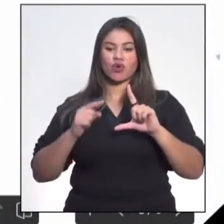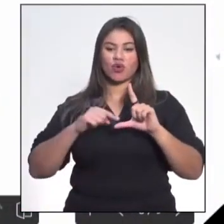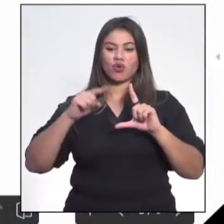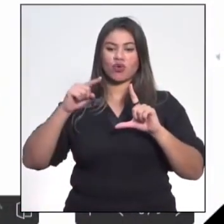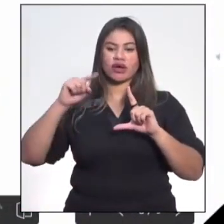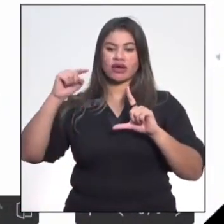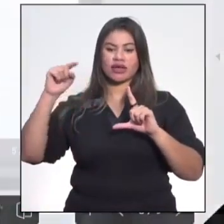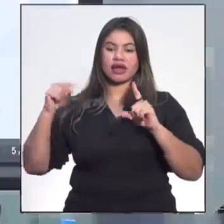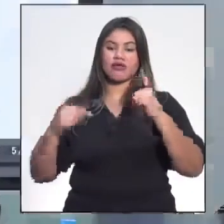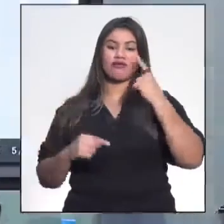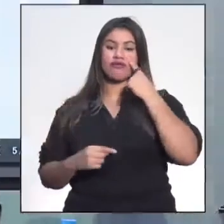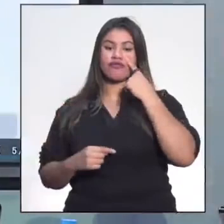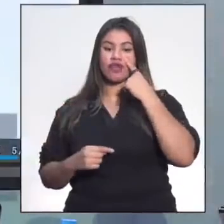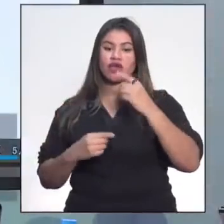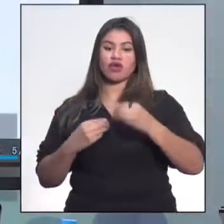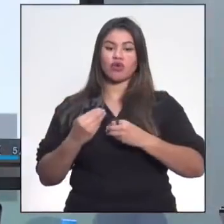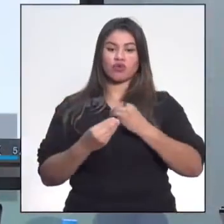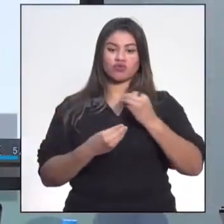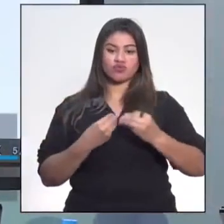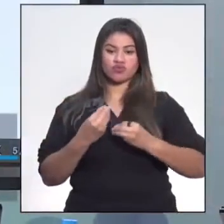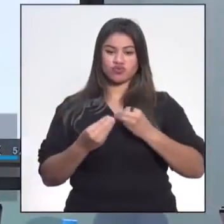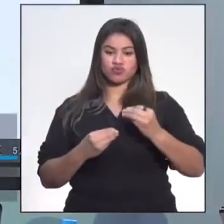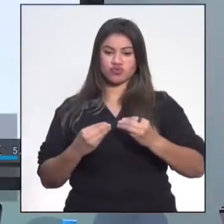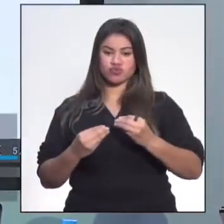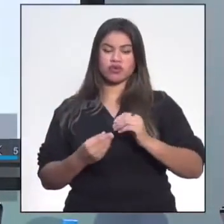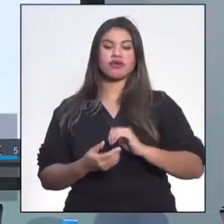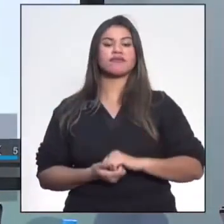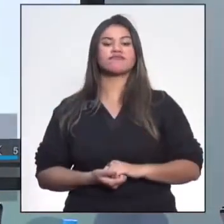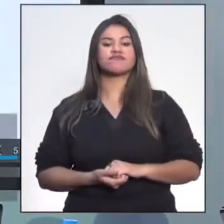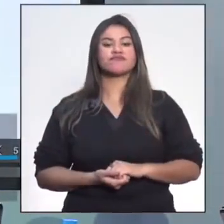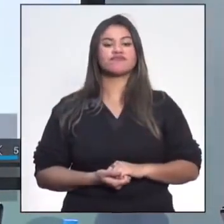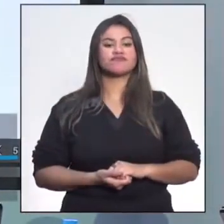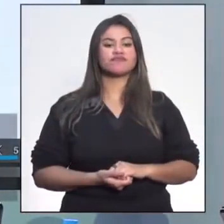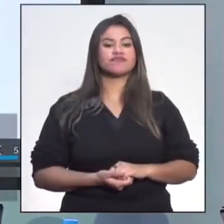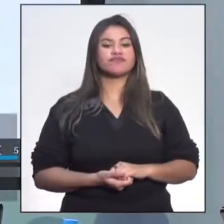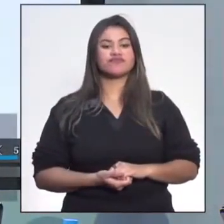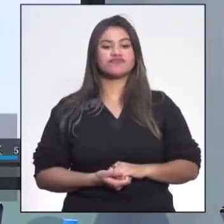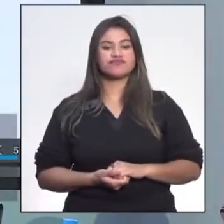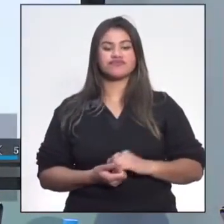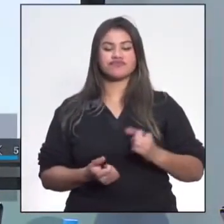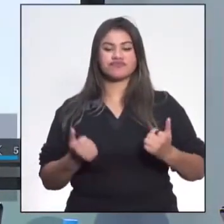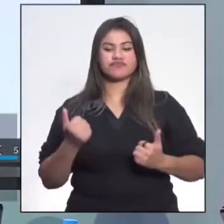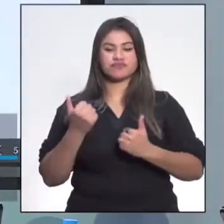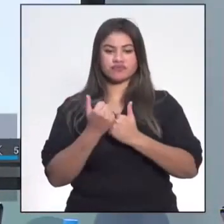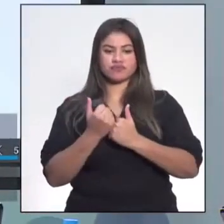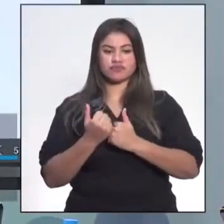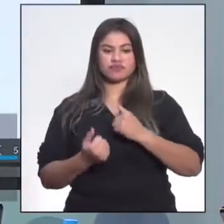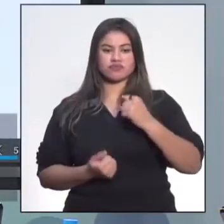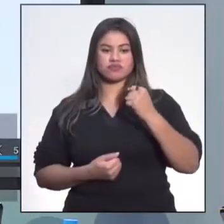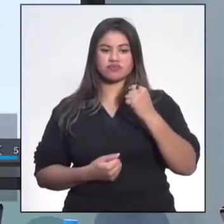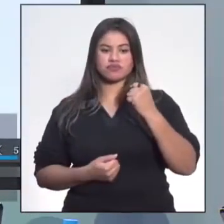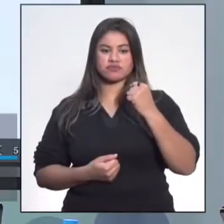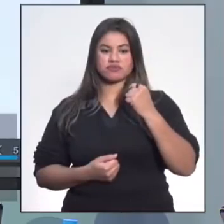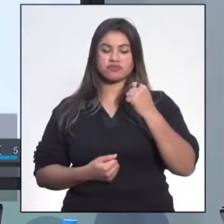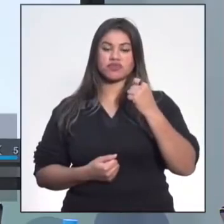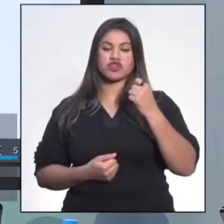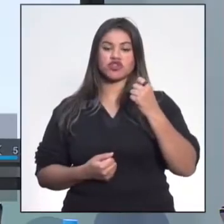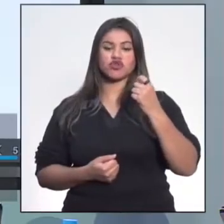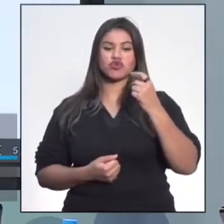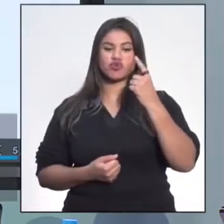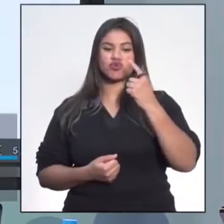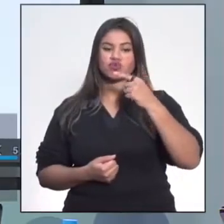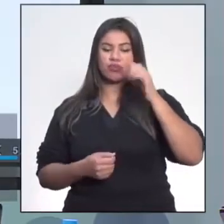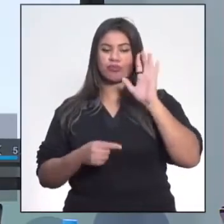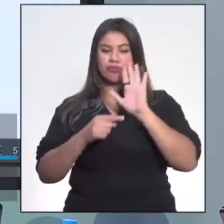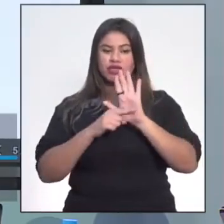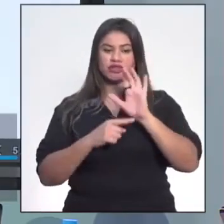observar e poder entender o que acontece quando eu coloco esse mais c. Tá? Então, vamos substituir. O menos 2, menos 1, 0, 1 e 2.